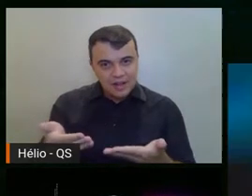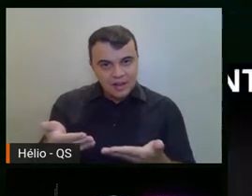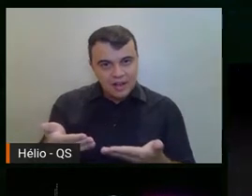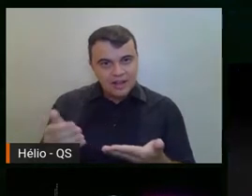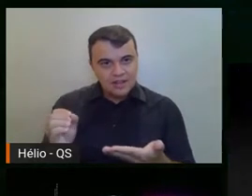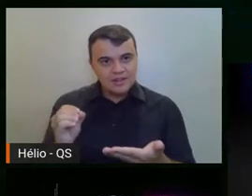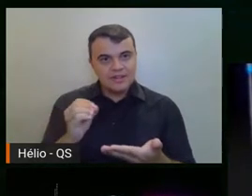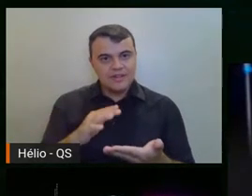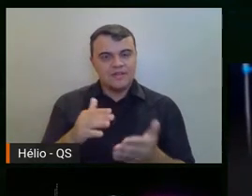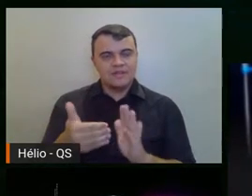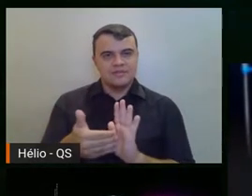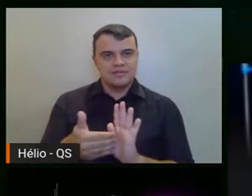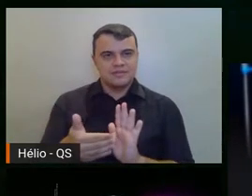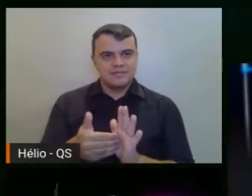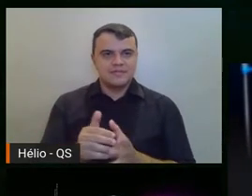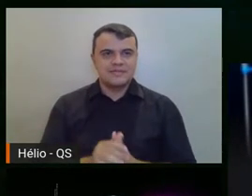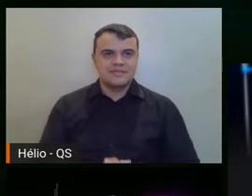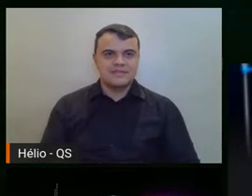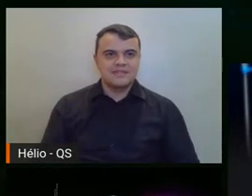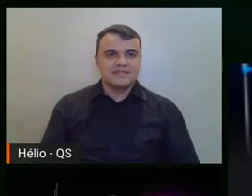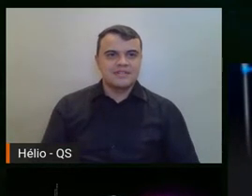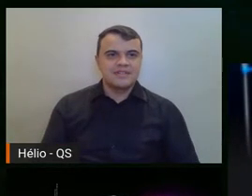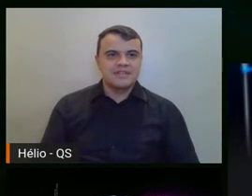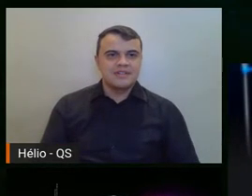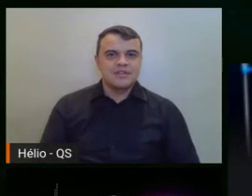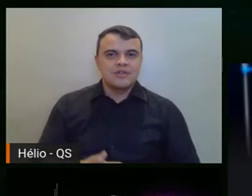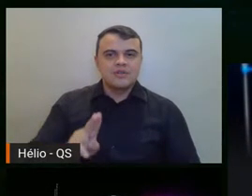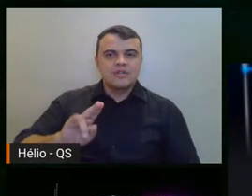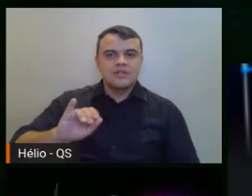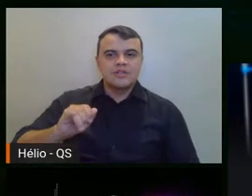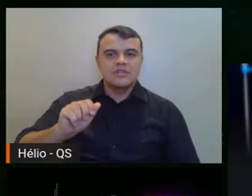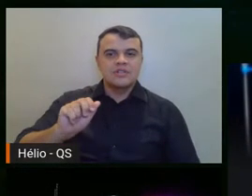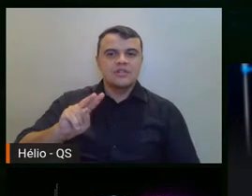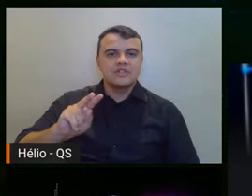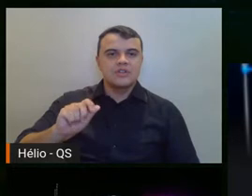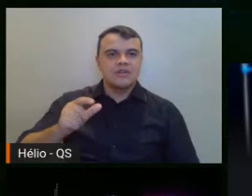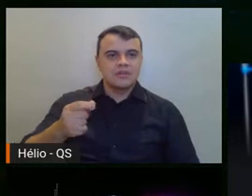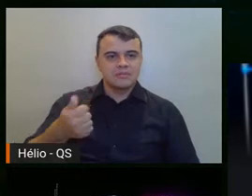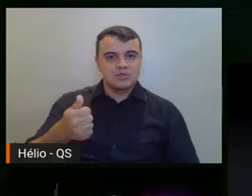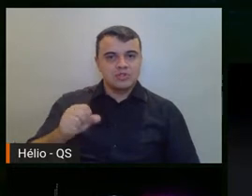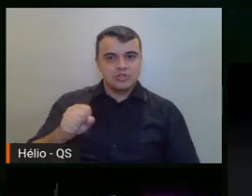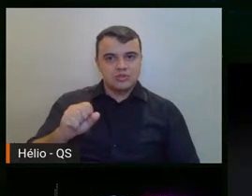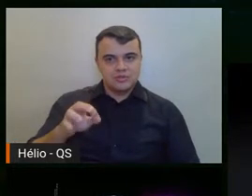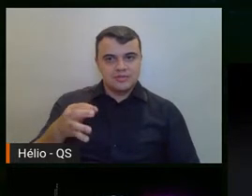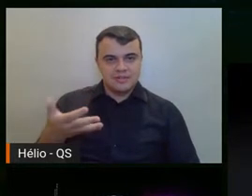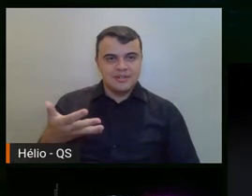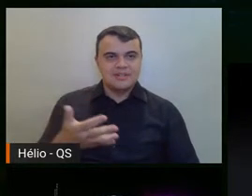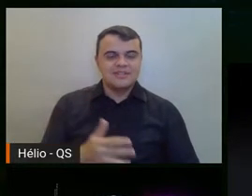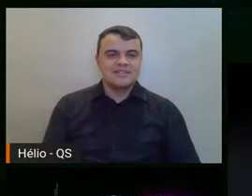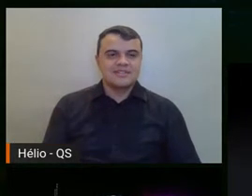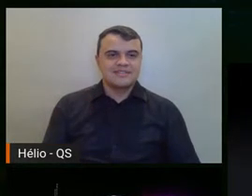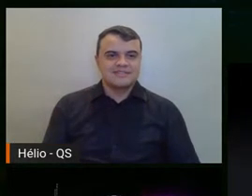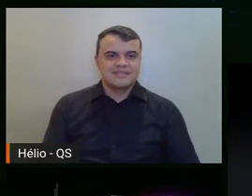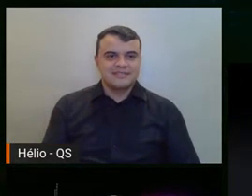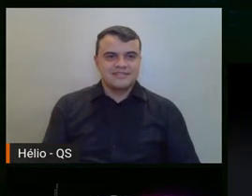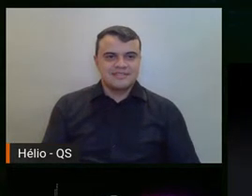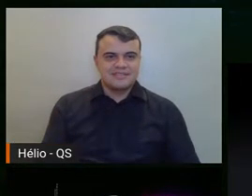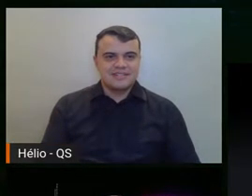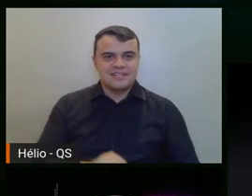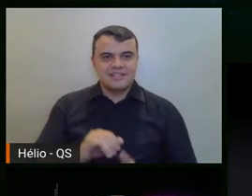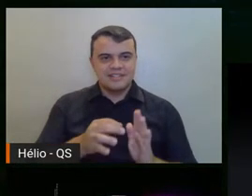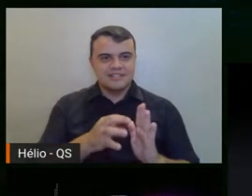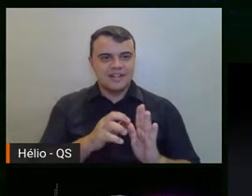mais recentes de 2018 é o Java